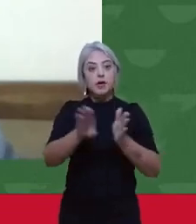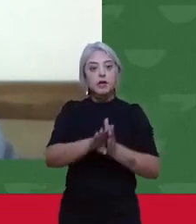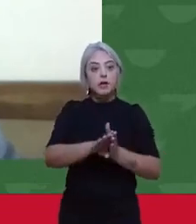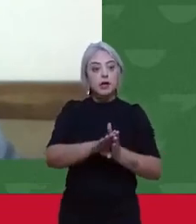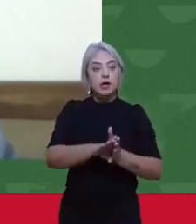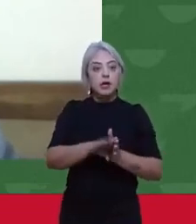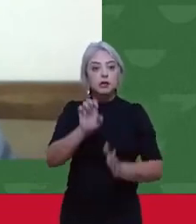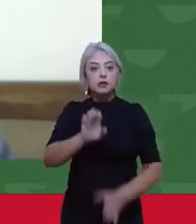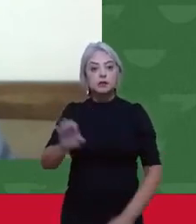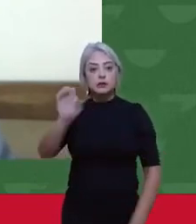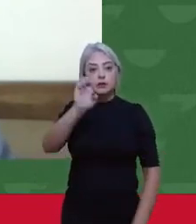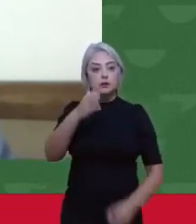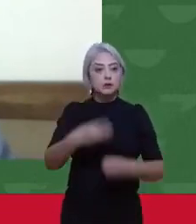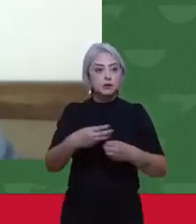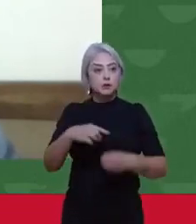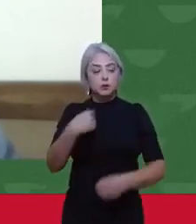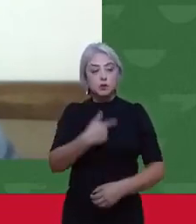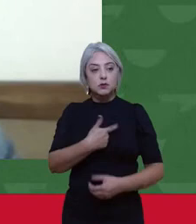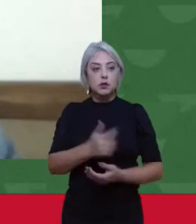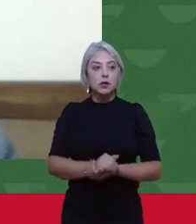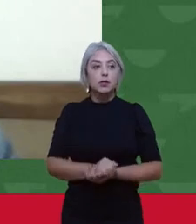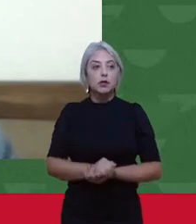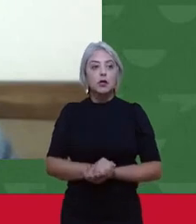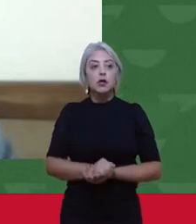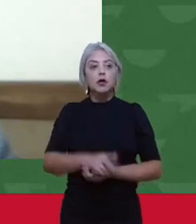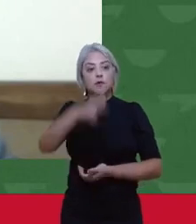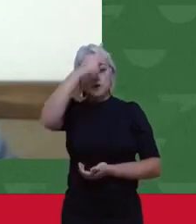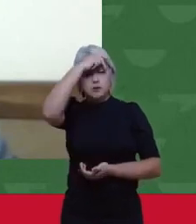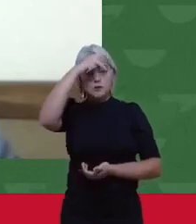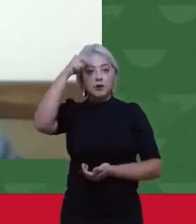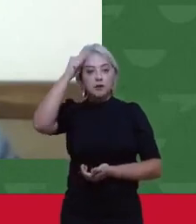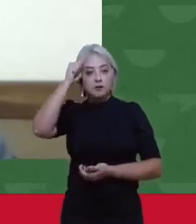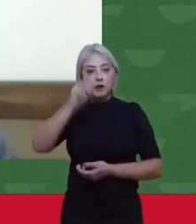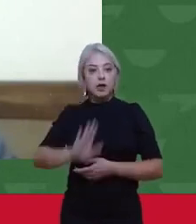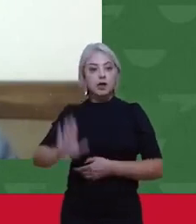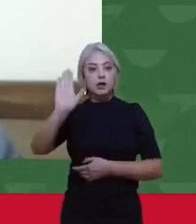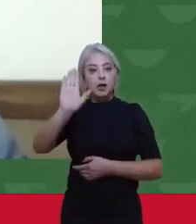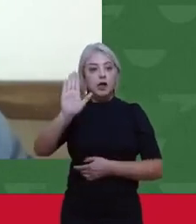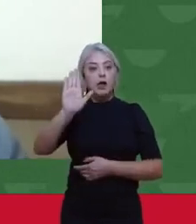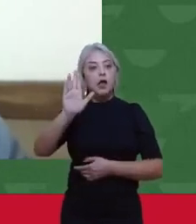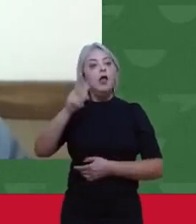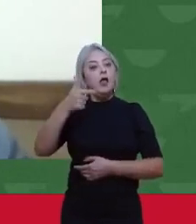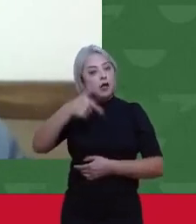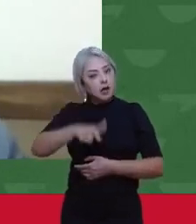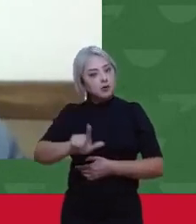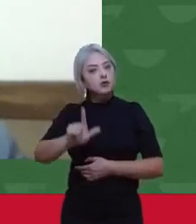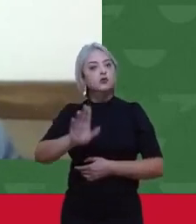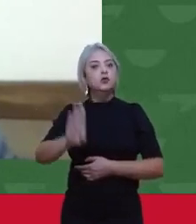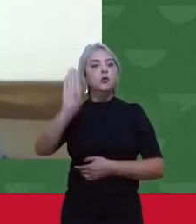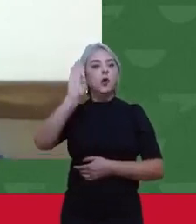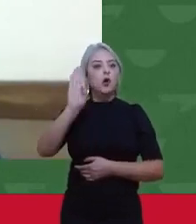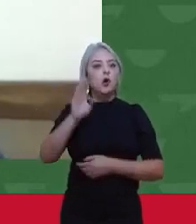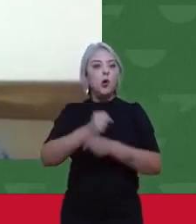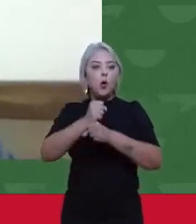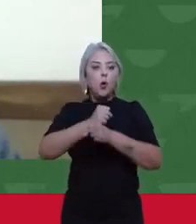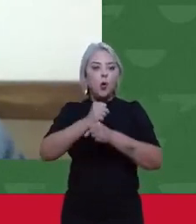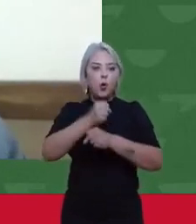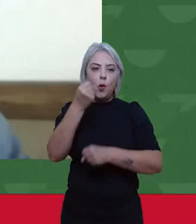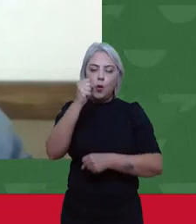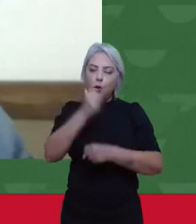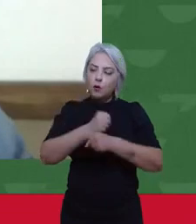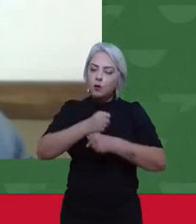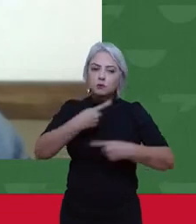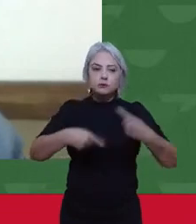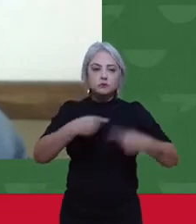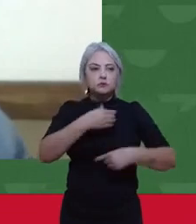seja estadual, ou seja municipal, no nosso caso, que eu fui prefeita eleita e reeleita, ou seja, foram 8 anos de